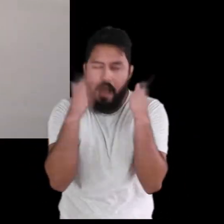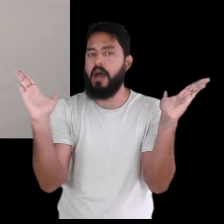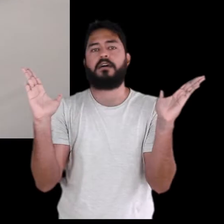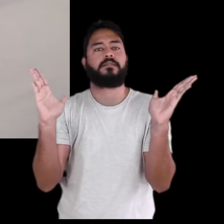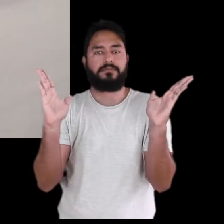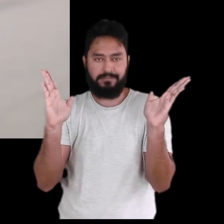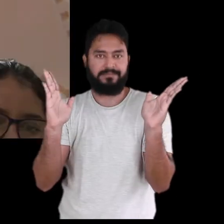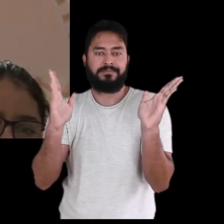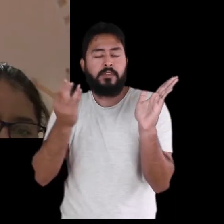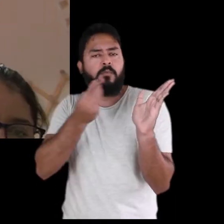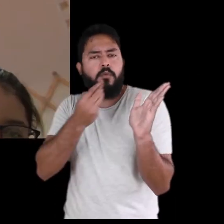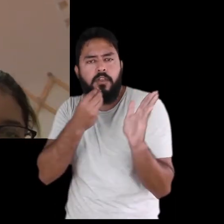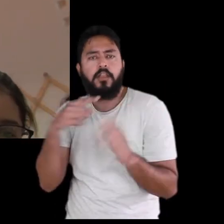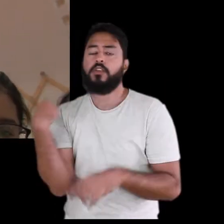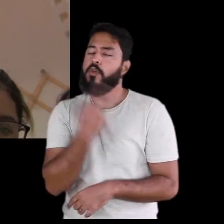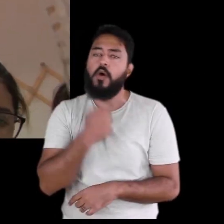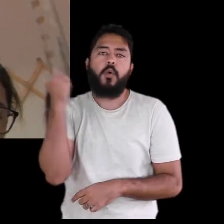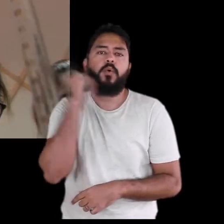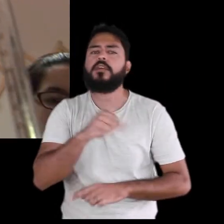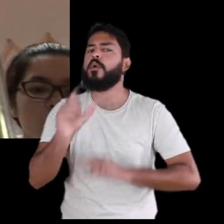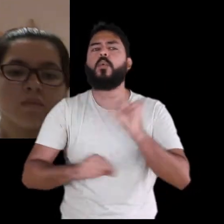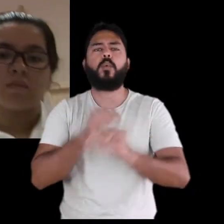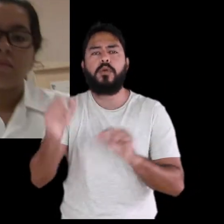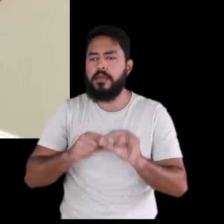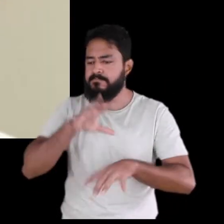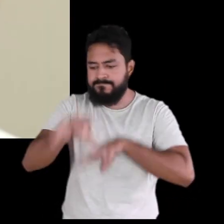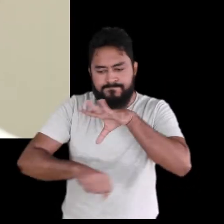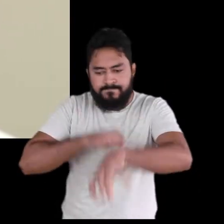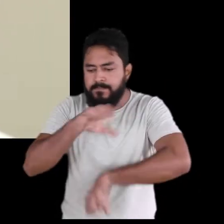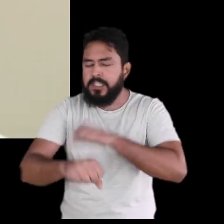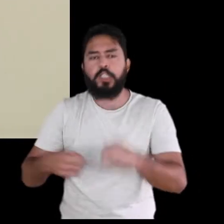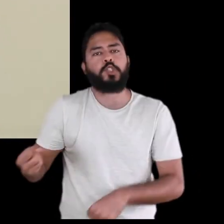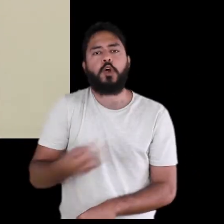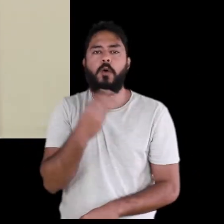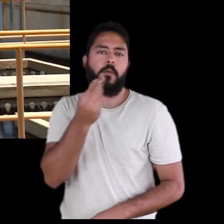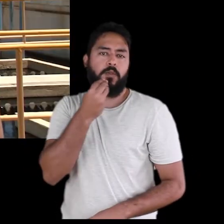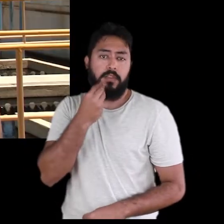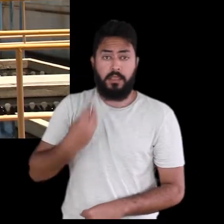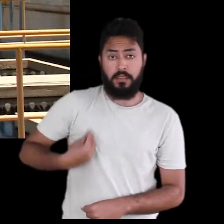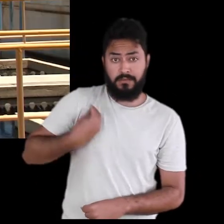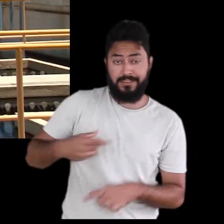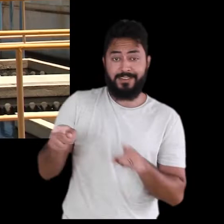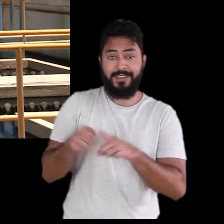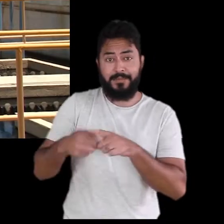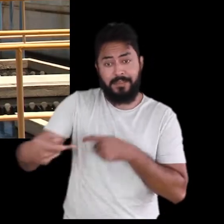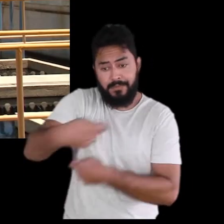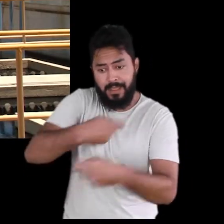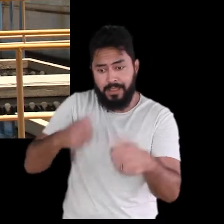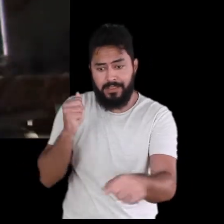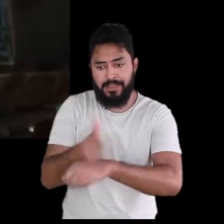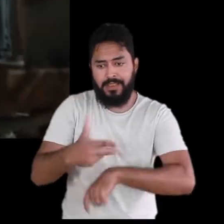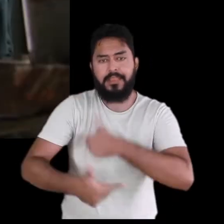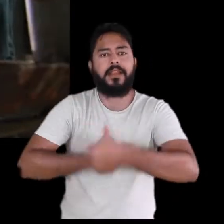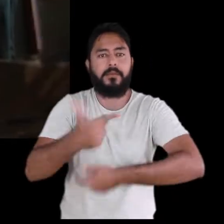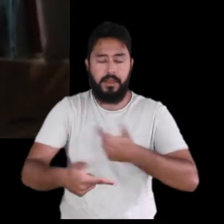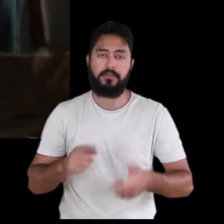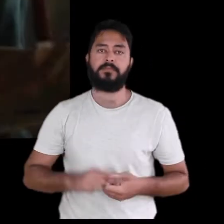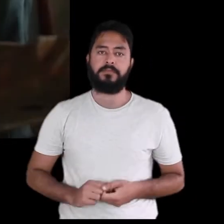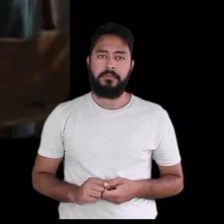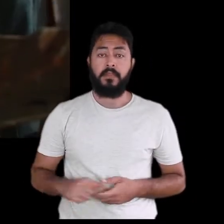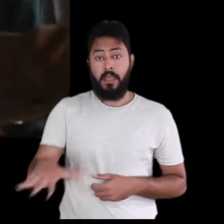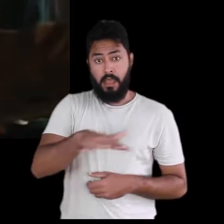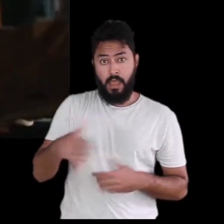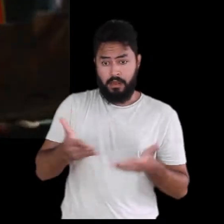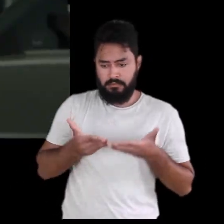ia aviso horizontes para a gente ver novas oportunidades tanto de vida quanto de mercado de trabalho na área